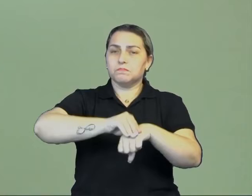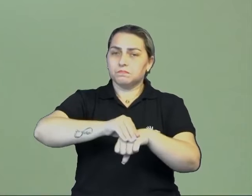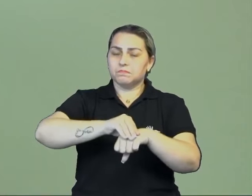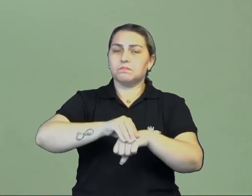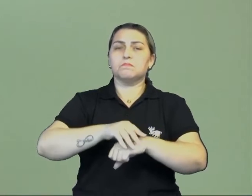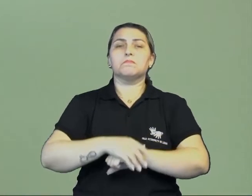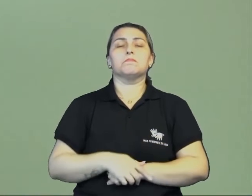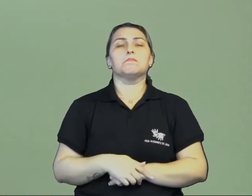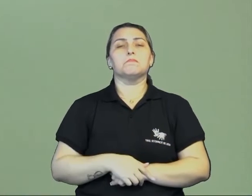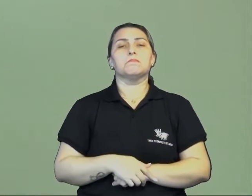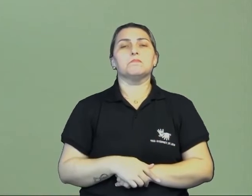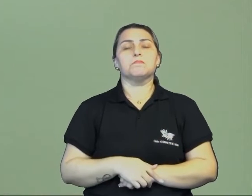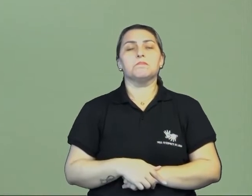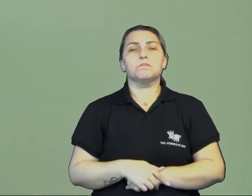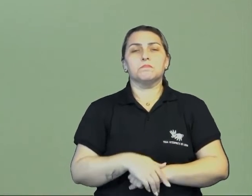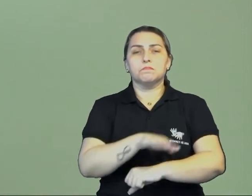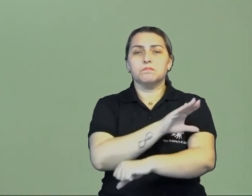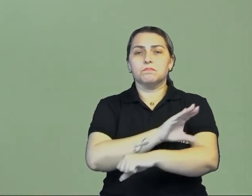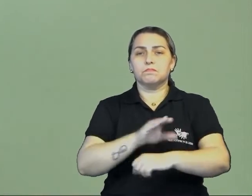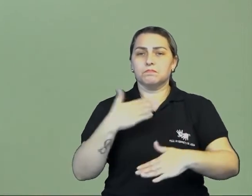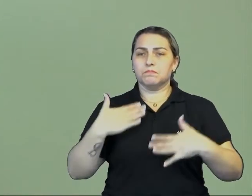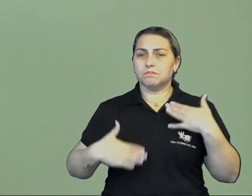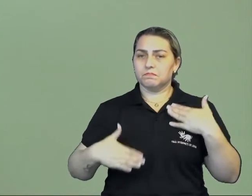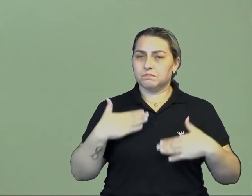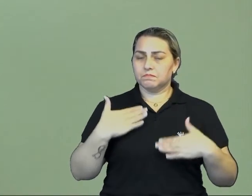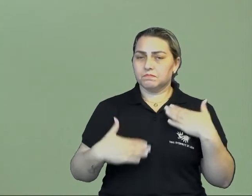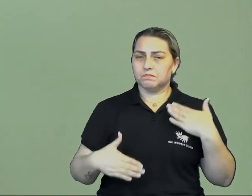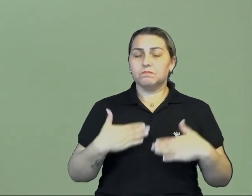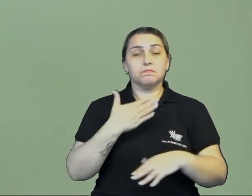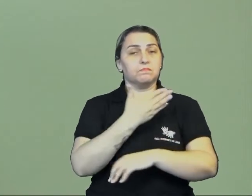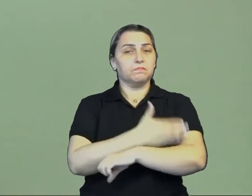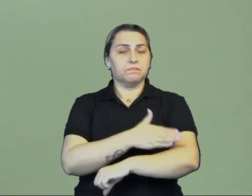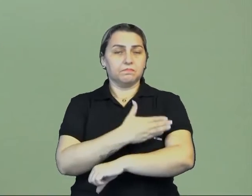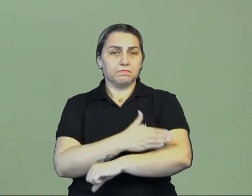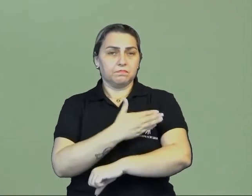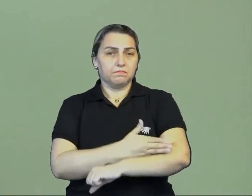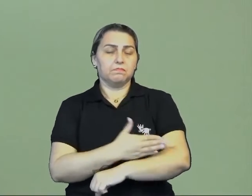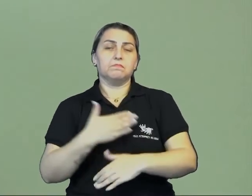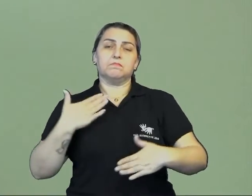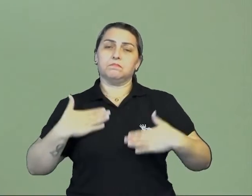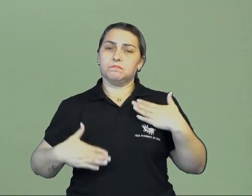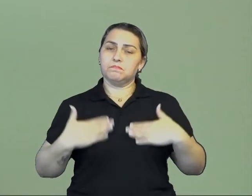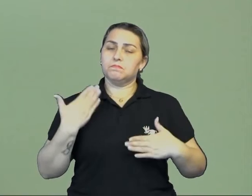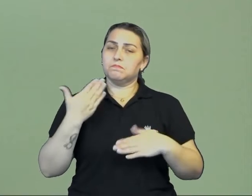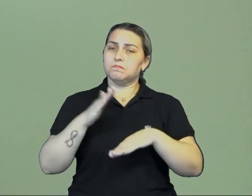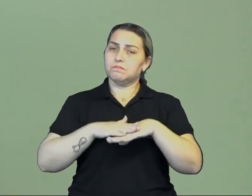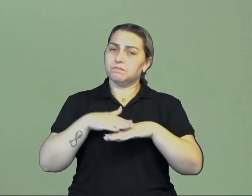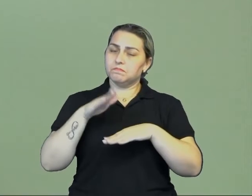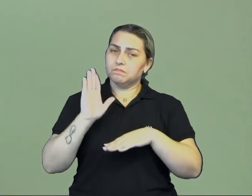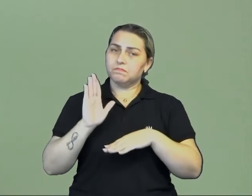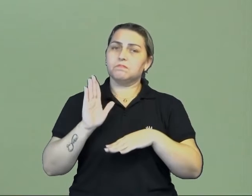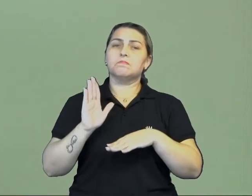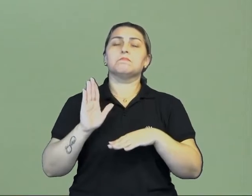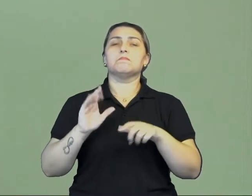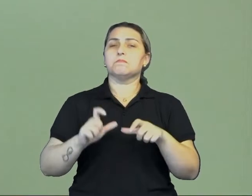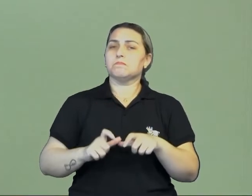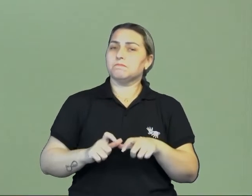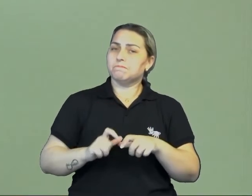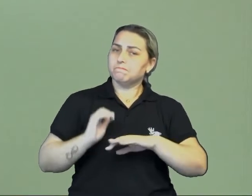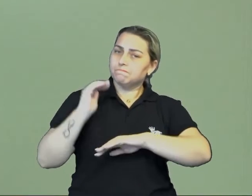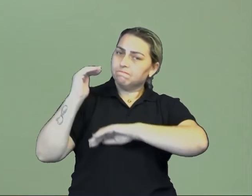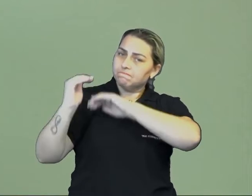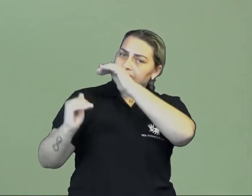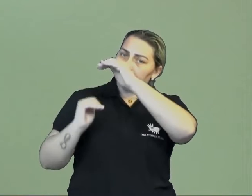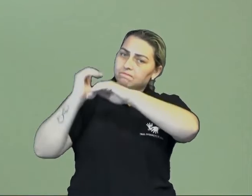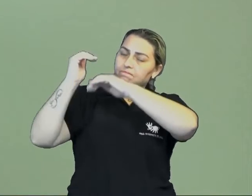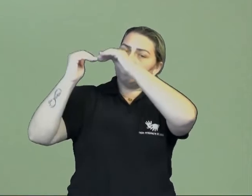aí no caso da cultura corporal de movimento, são as práticas um pouco mais desenvoltas, vamos colocar assim, que a